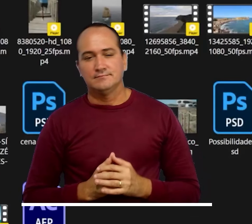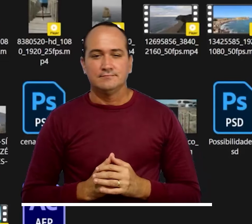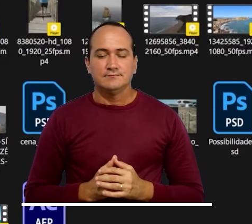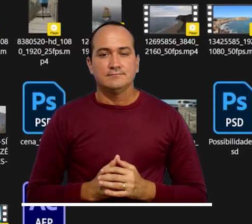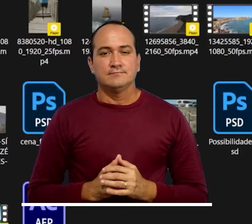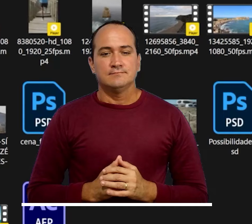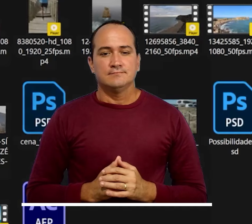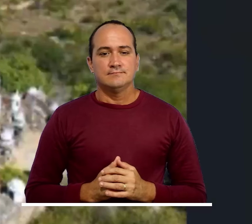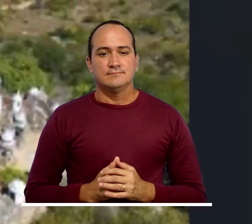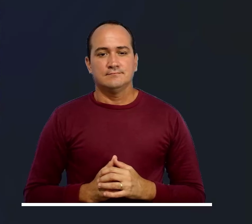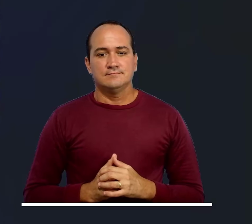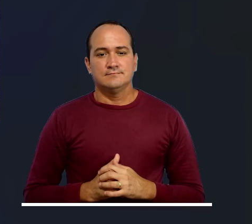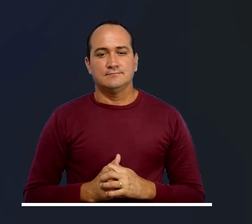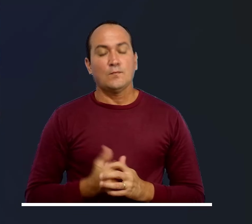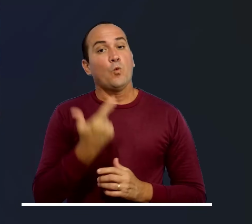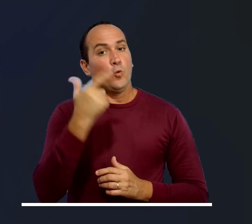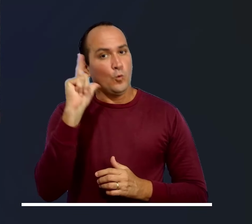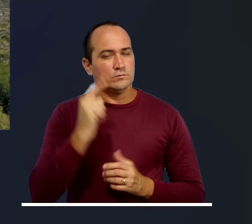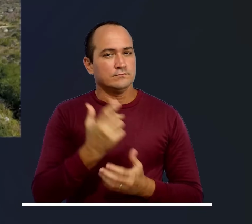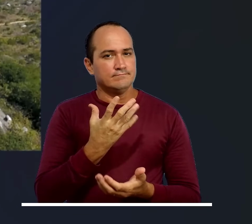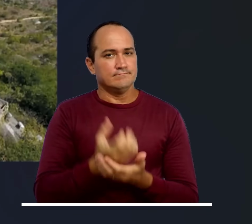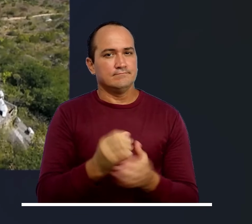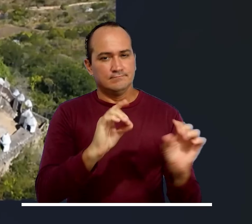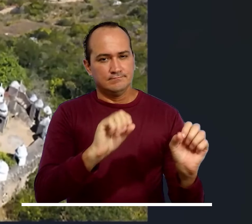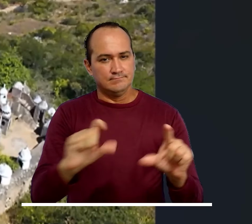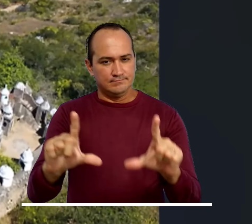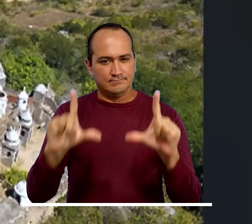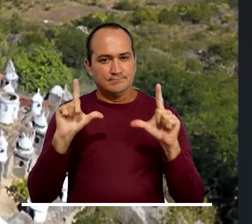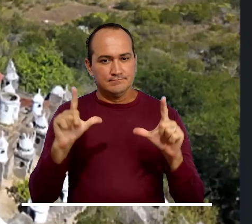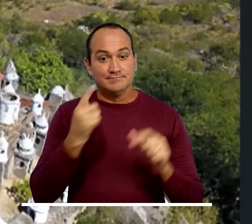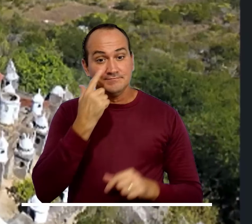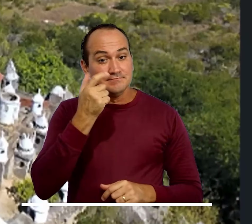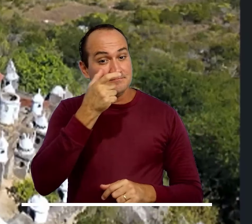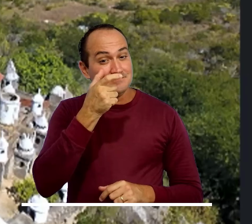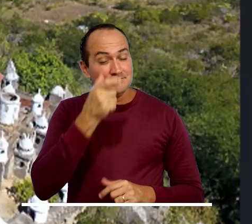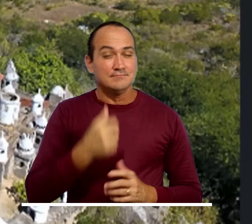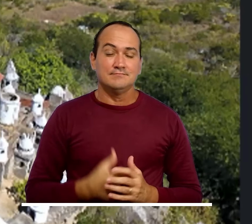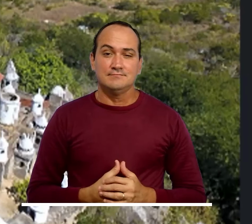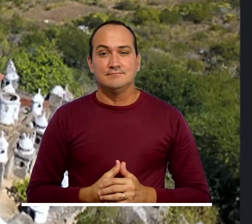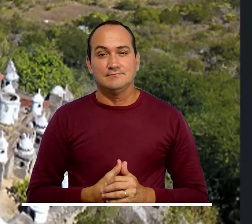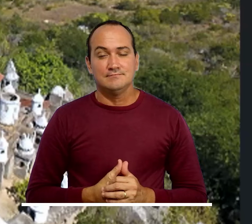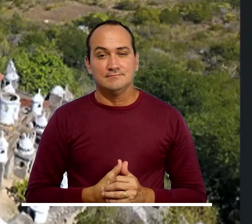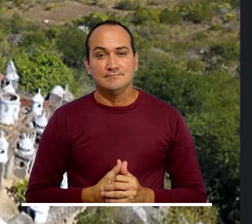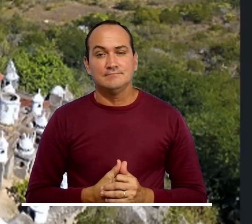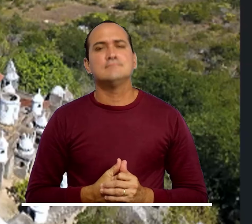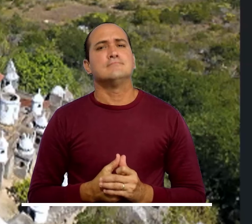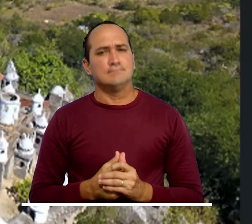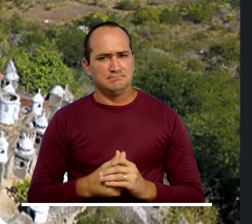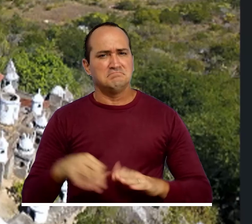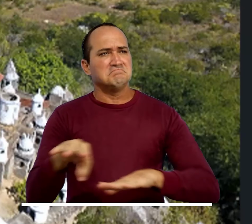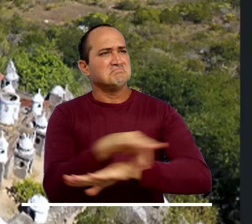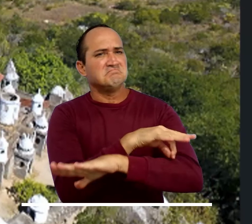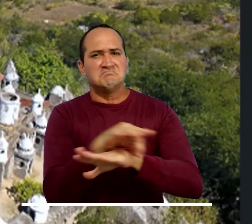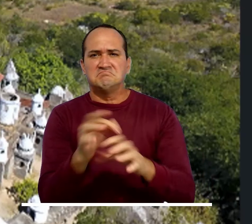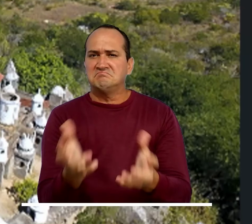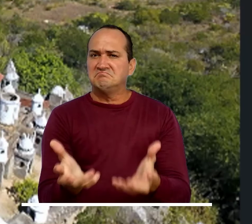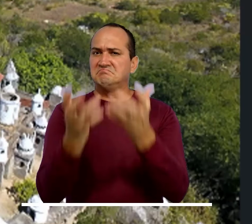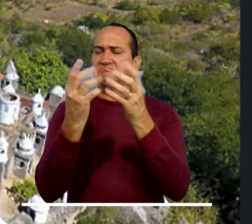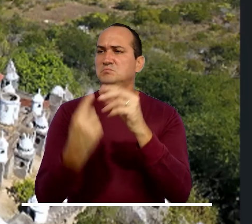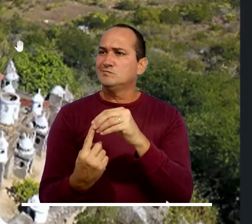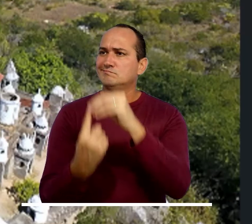esse castelo, vamos achar aqui numa outra tomada, ele é bem interessante, né? Ele tem realmente uma arquitetura muito única,